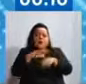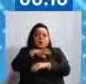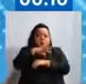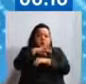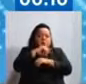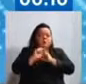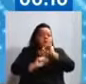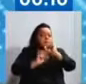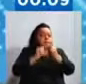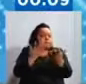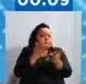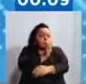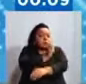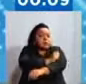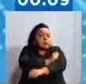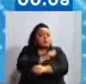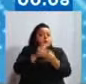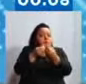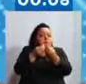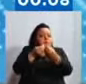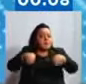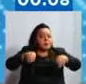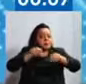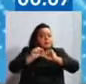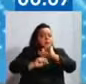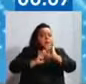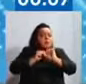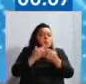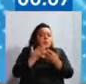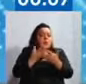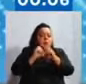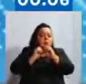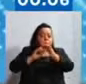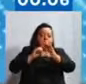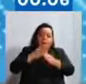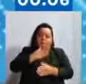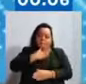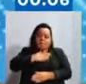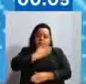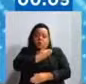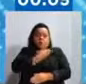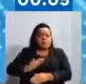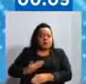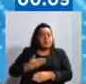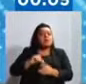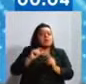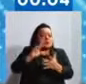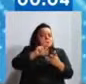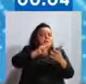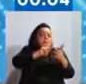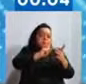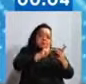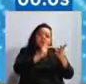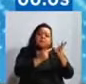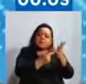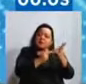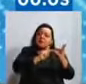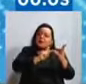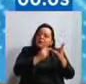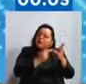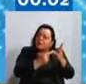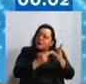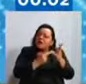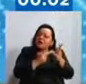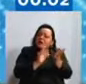alunos aí sendo prejudicados. A educação no meu governo será prioridade. Vou investir 35% da